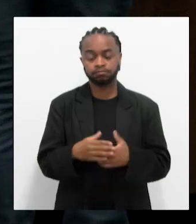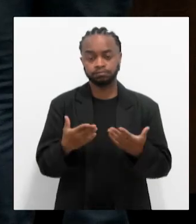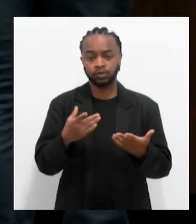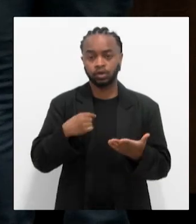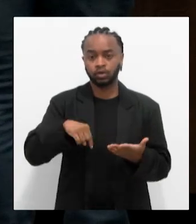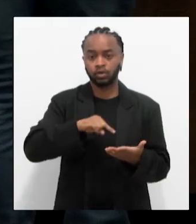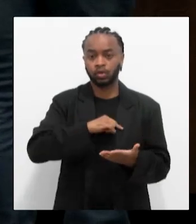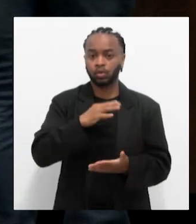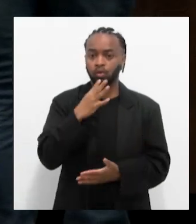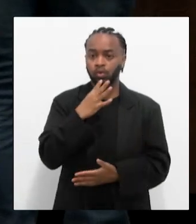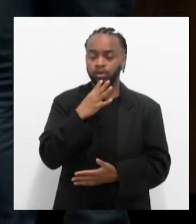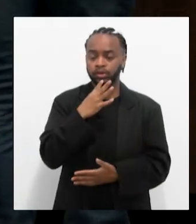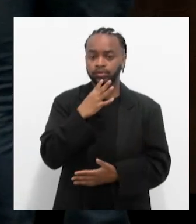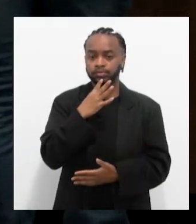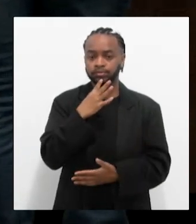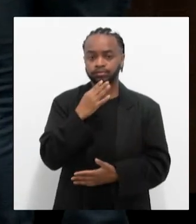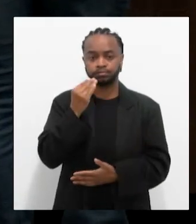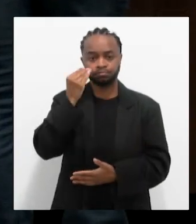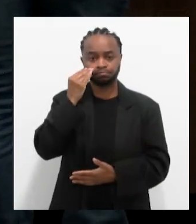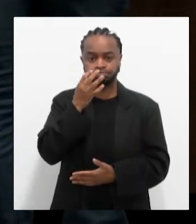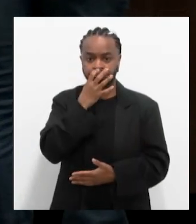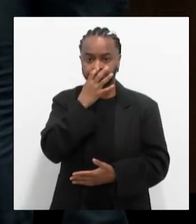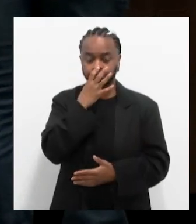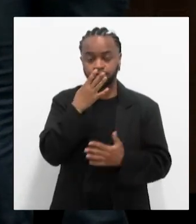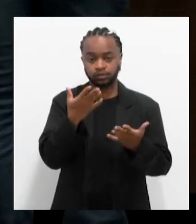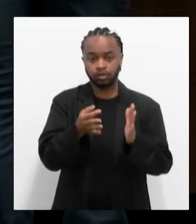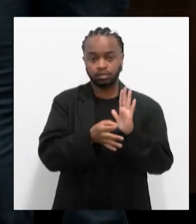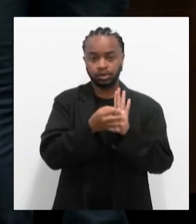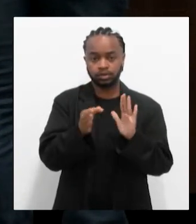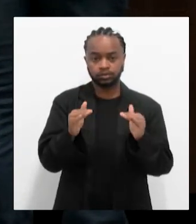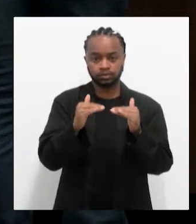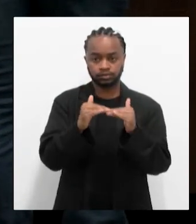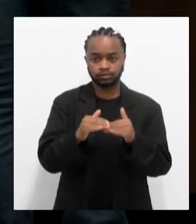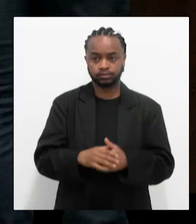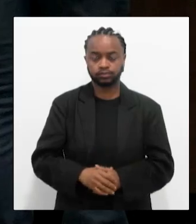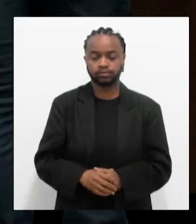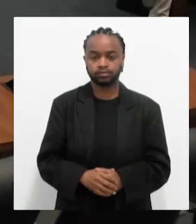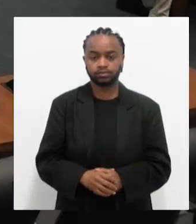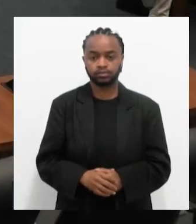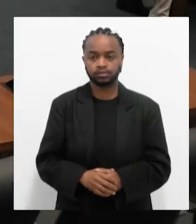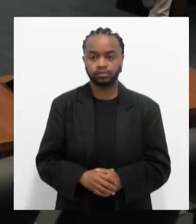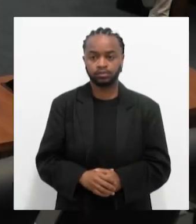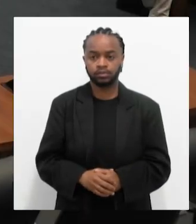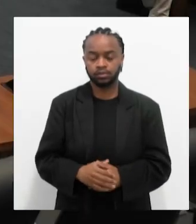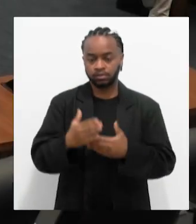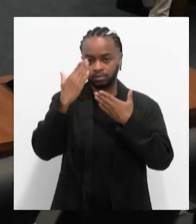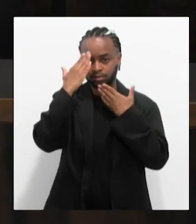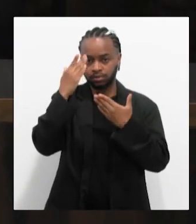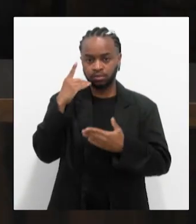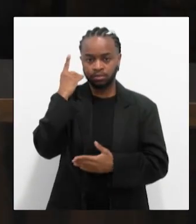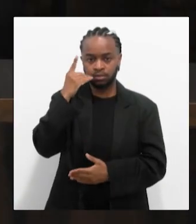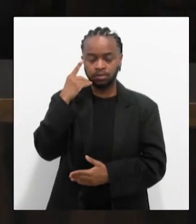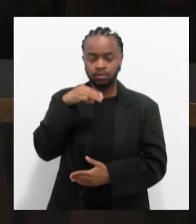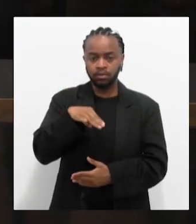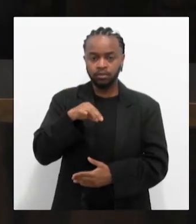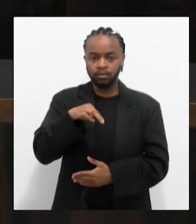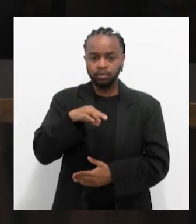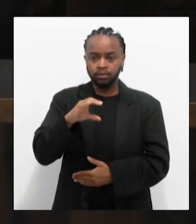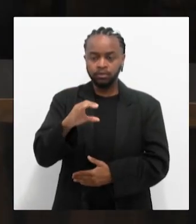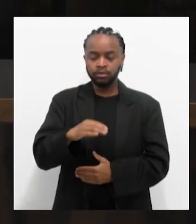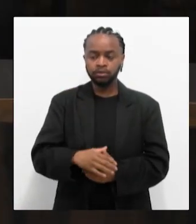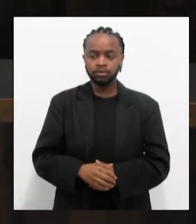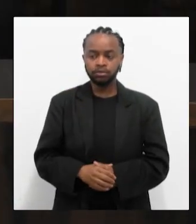conheçamos, possamos prestigiar. Portanto, parecer é favorável. Favorável, presidente. Obrigado, deputado Mink,